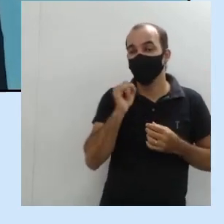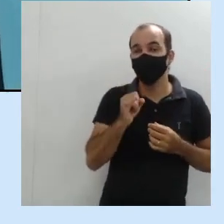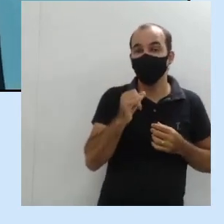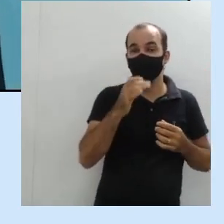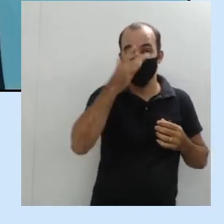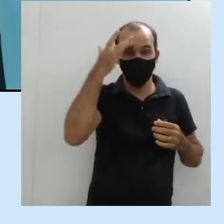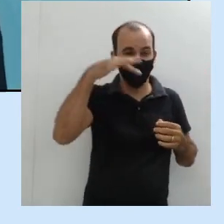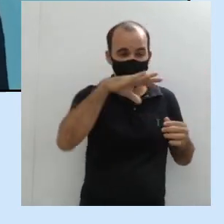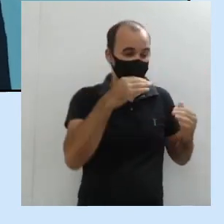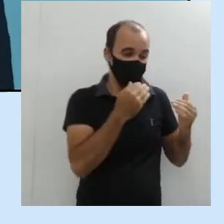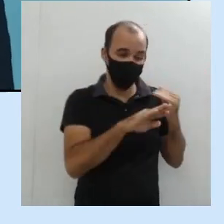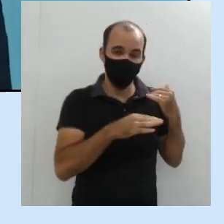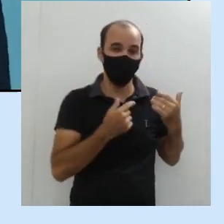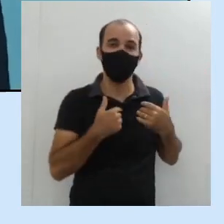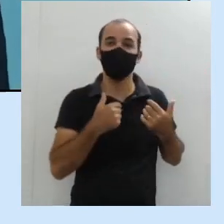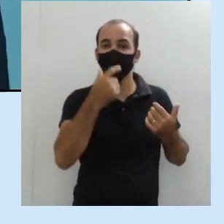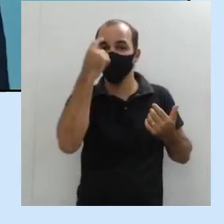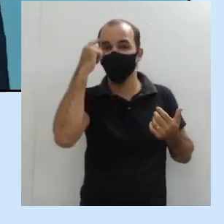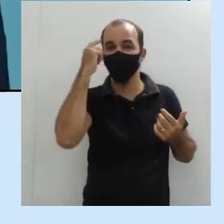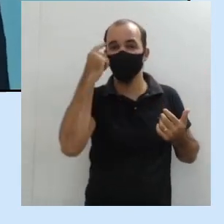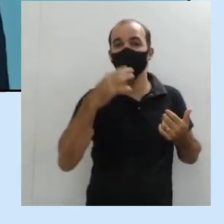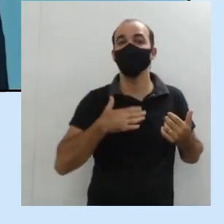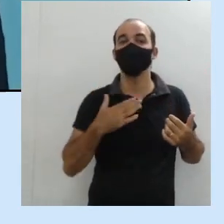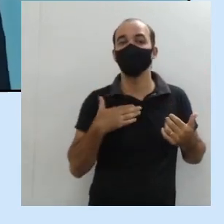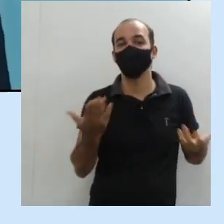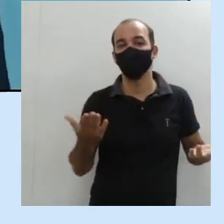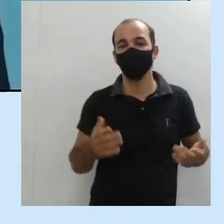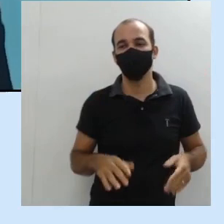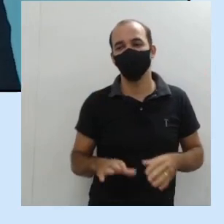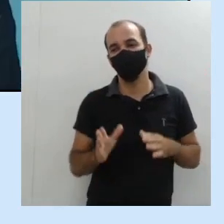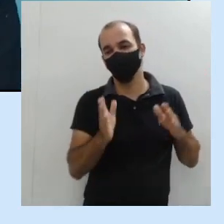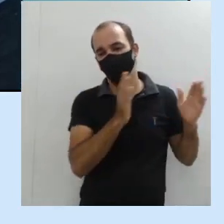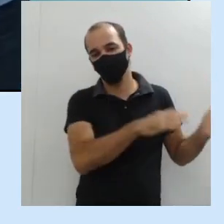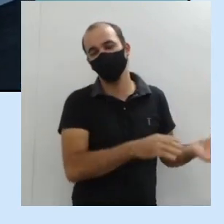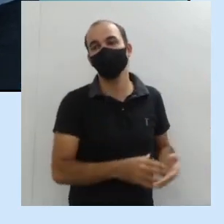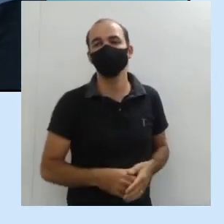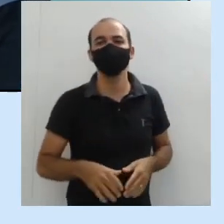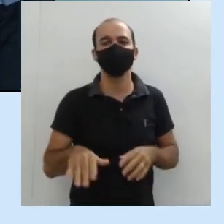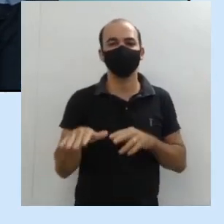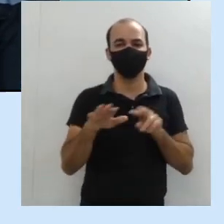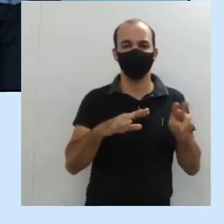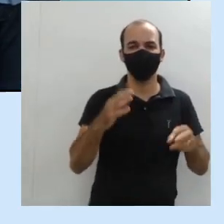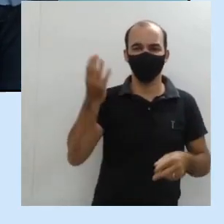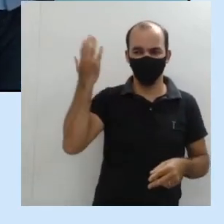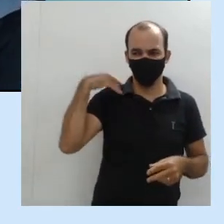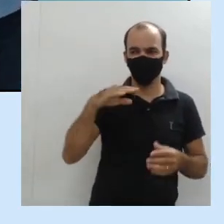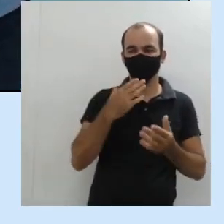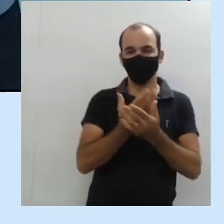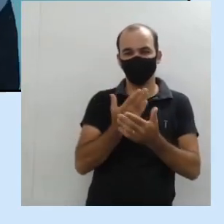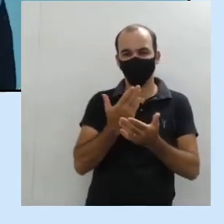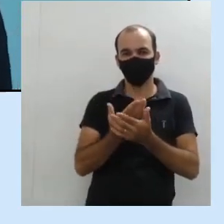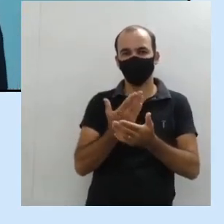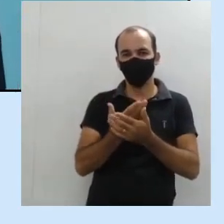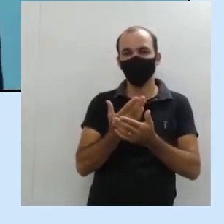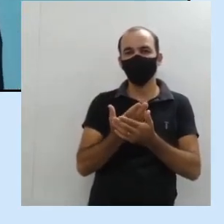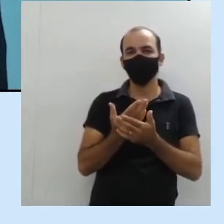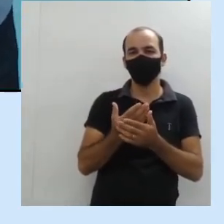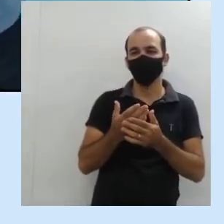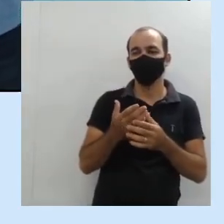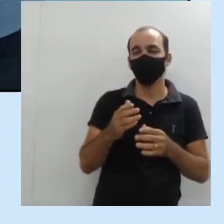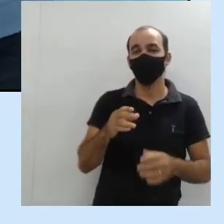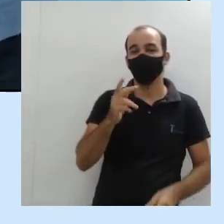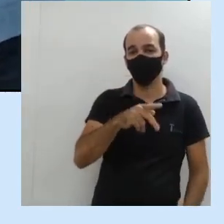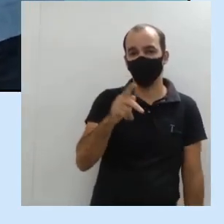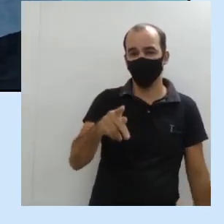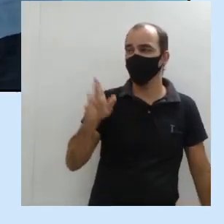foi semana passada, em uma aula sobre bioética para o grupo de estudantes, falávamos em relação a algumas questões,